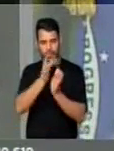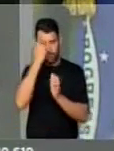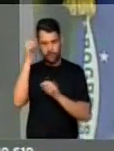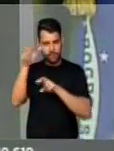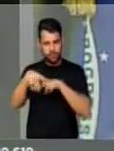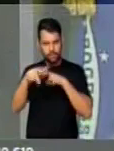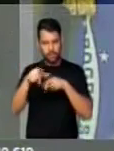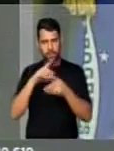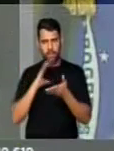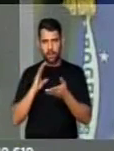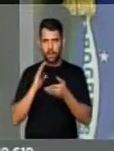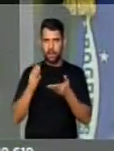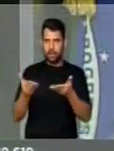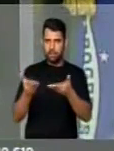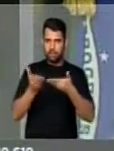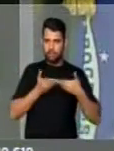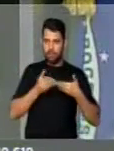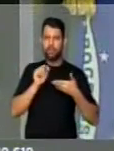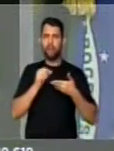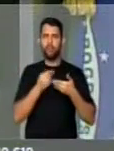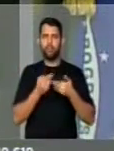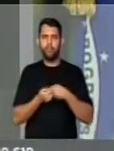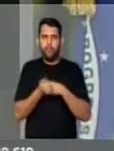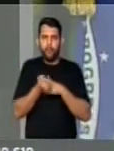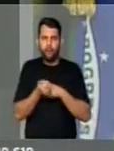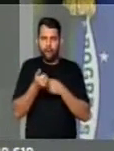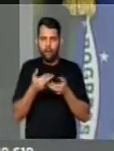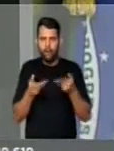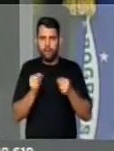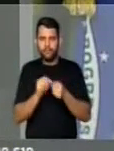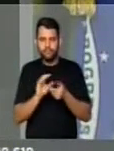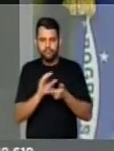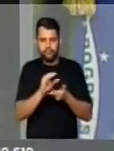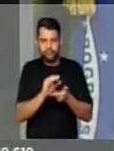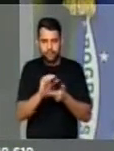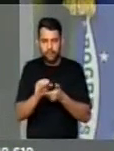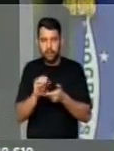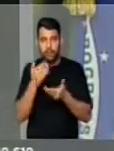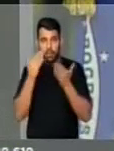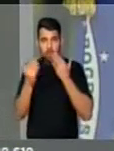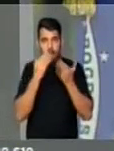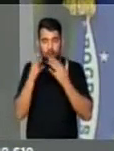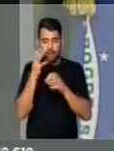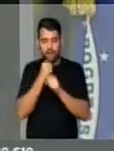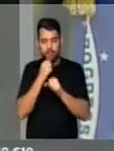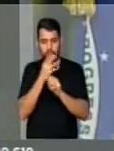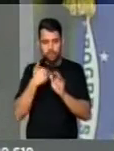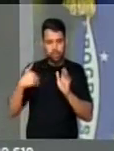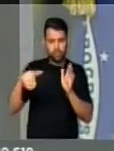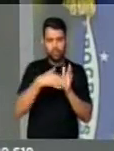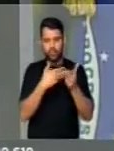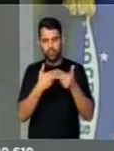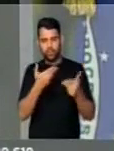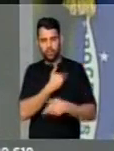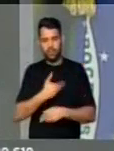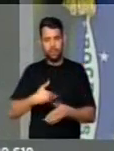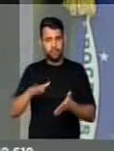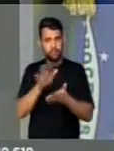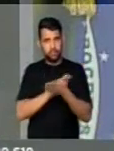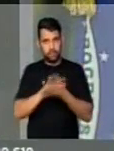tem recebido são migalhas, quando comparado ao orçamento total de todos os governos, sem